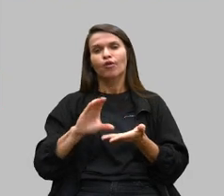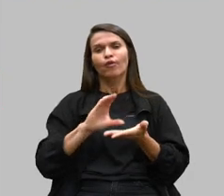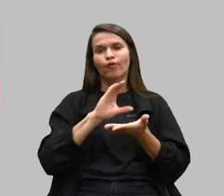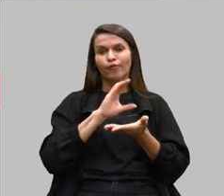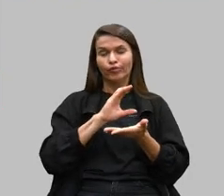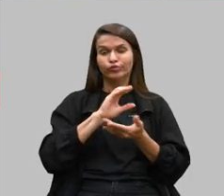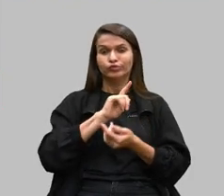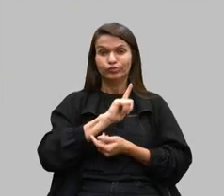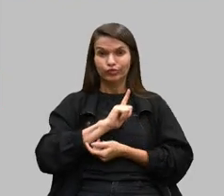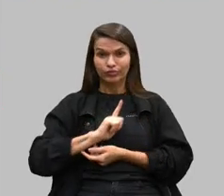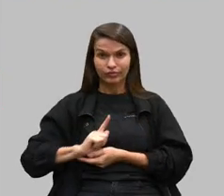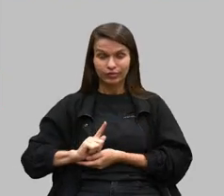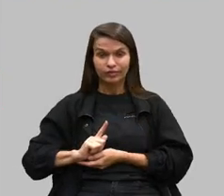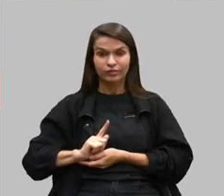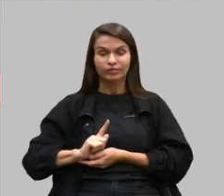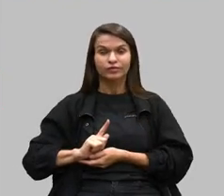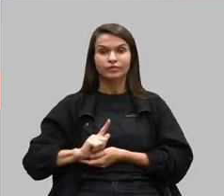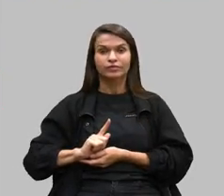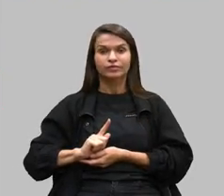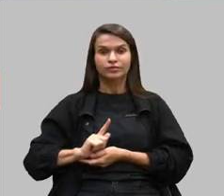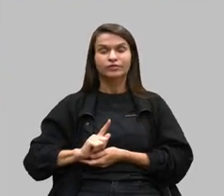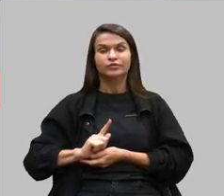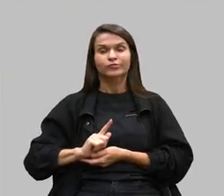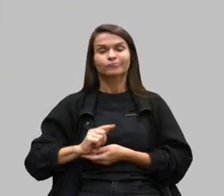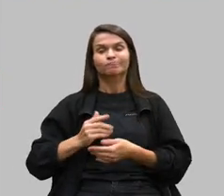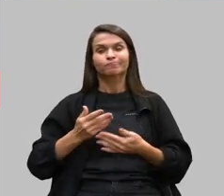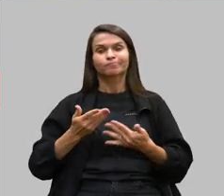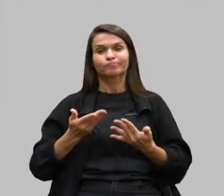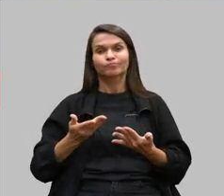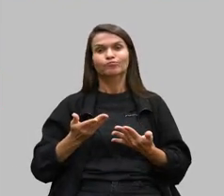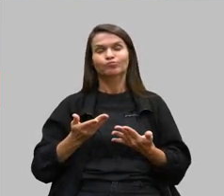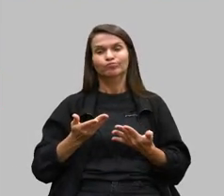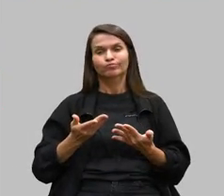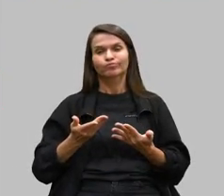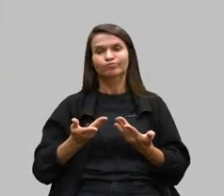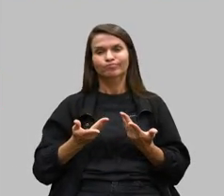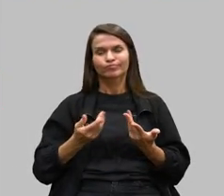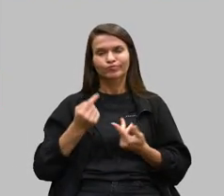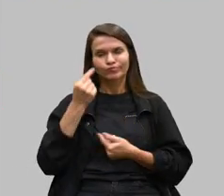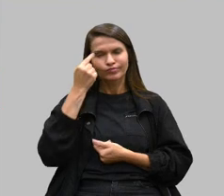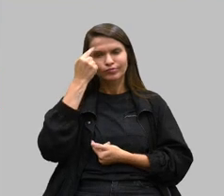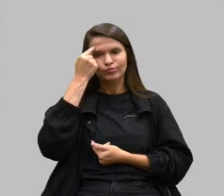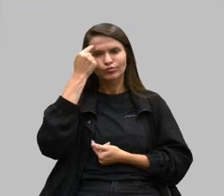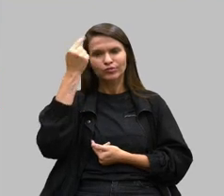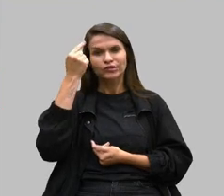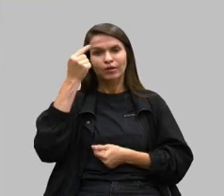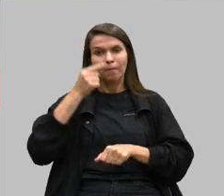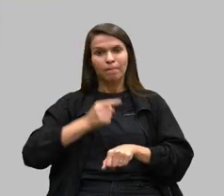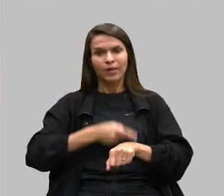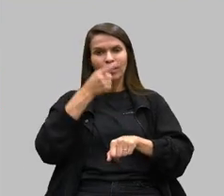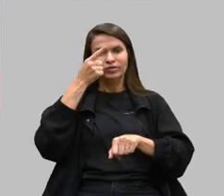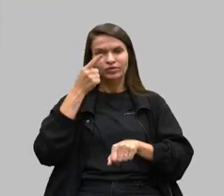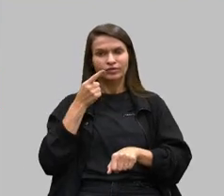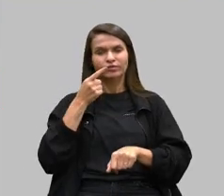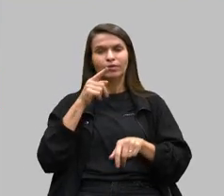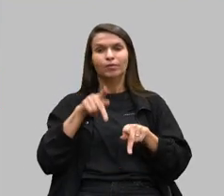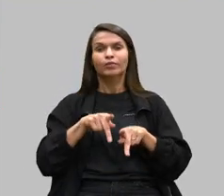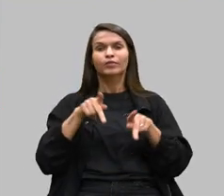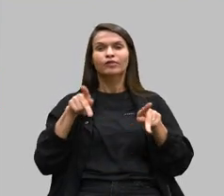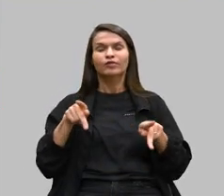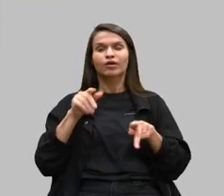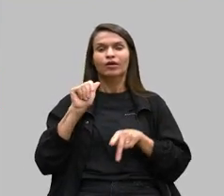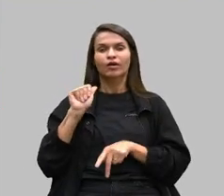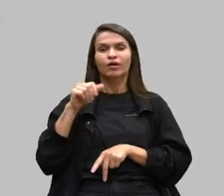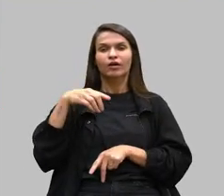governos e osnos com aquela aquele pensamento imediatista não é professor André